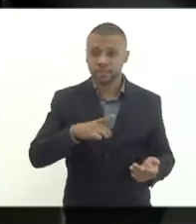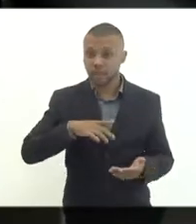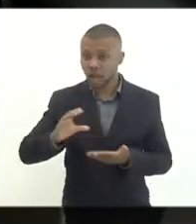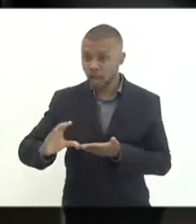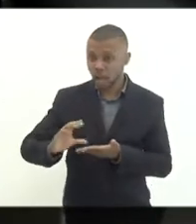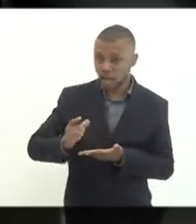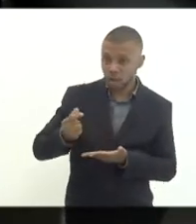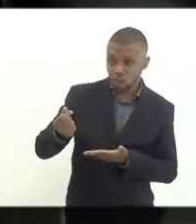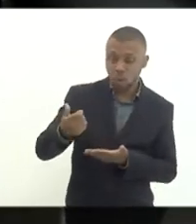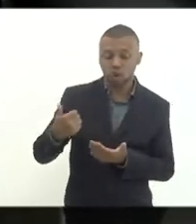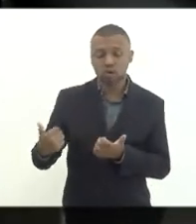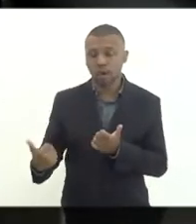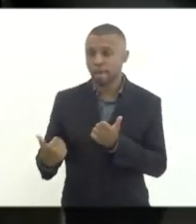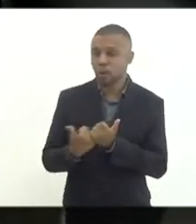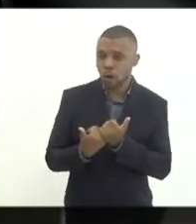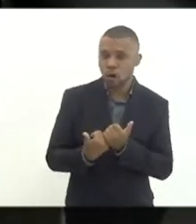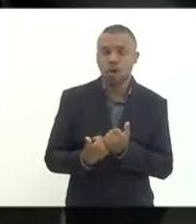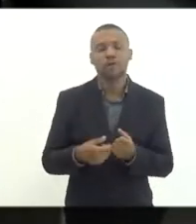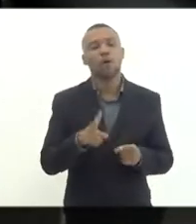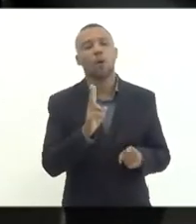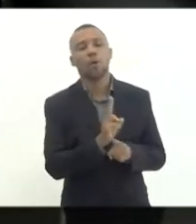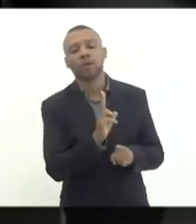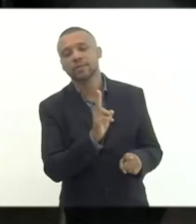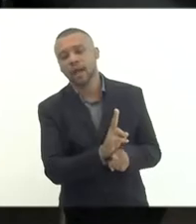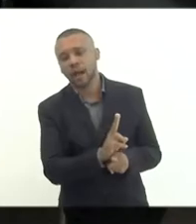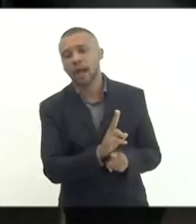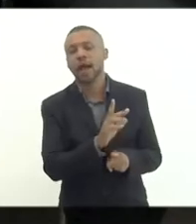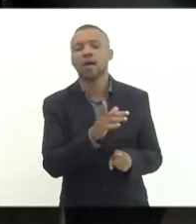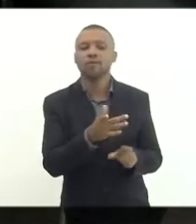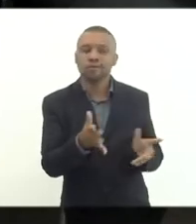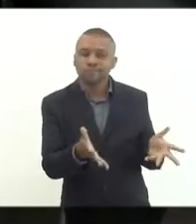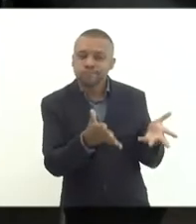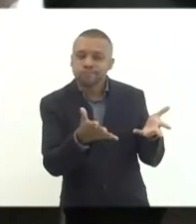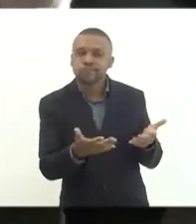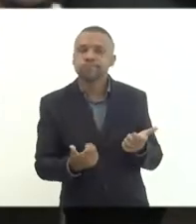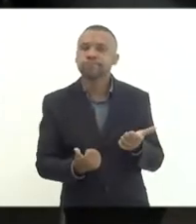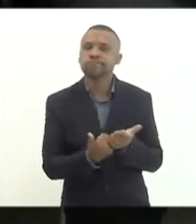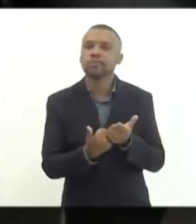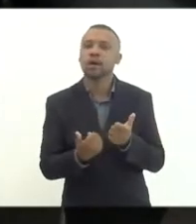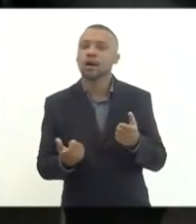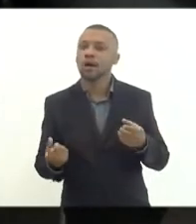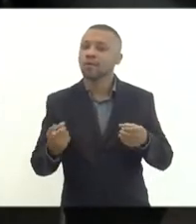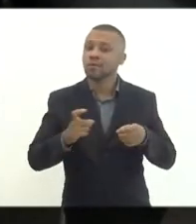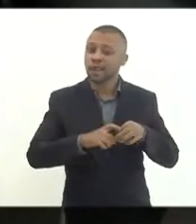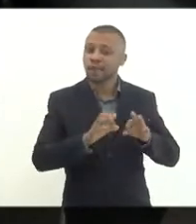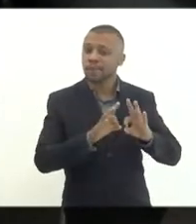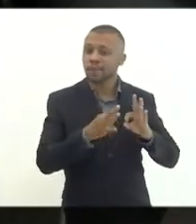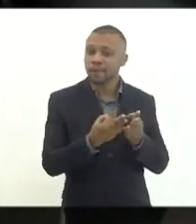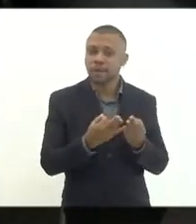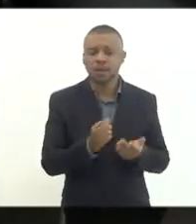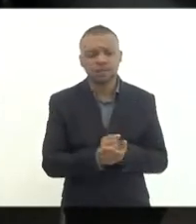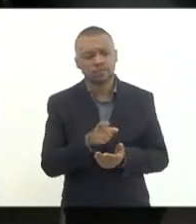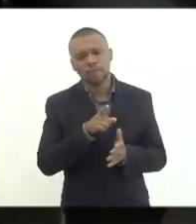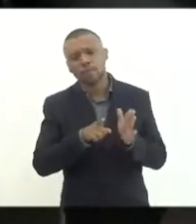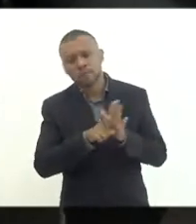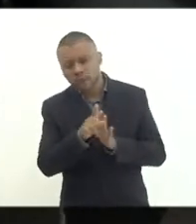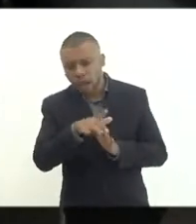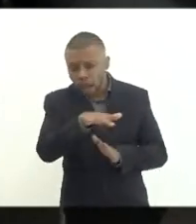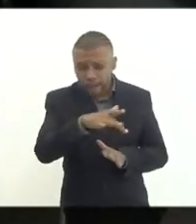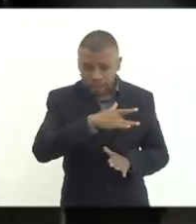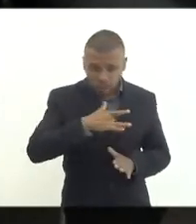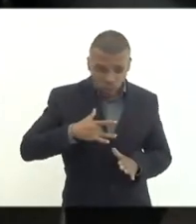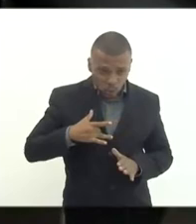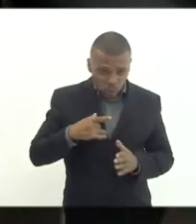recurso não assistência eu vou cuidar dele e vou fazer a reinserção familiar dele saúde como é que ele está eu vou cuidar